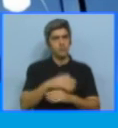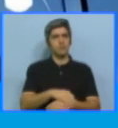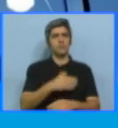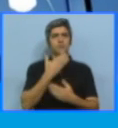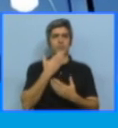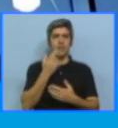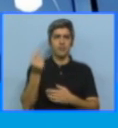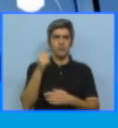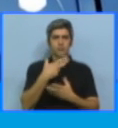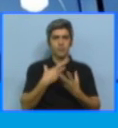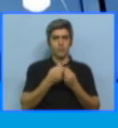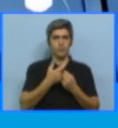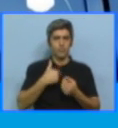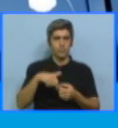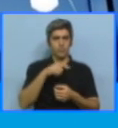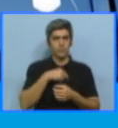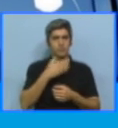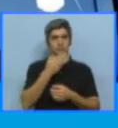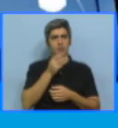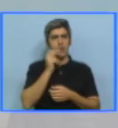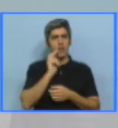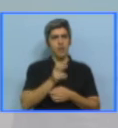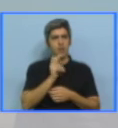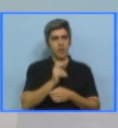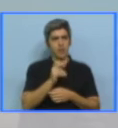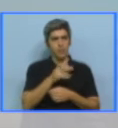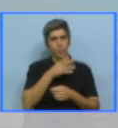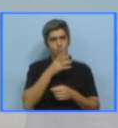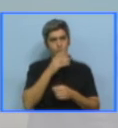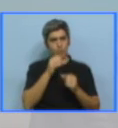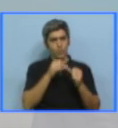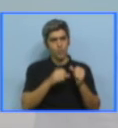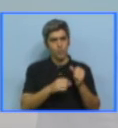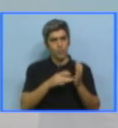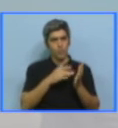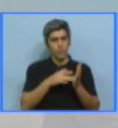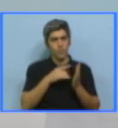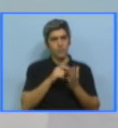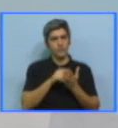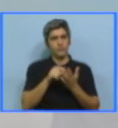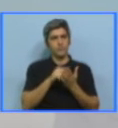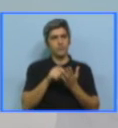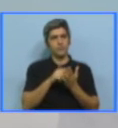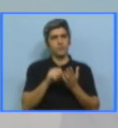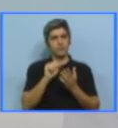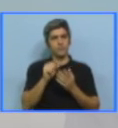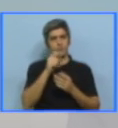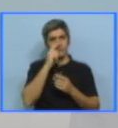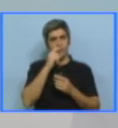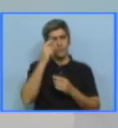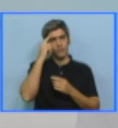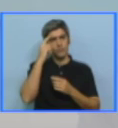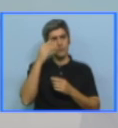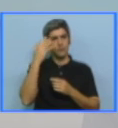por estar connosco. 7 décadas que aqui conta. Este livro é escrito a partir das suas memórias, a